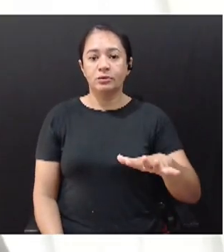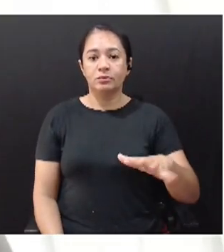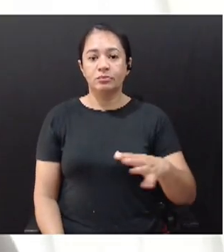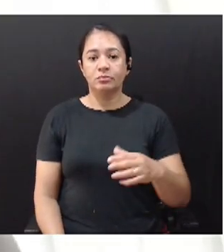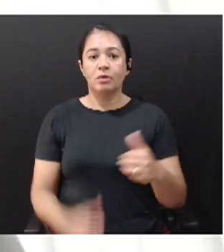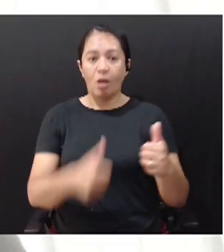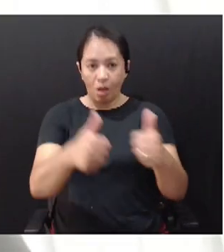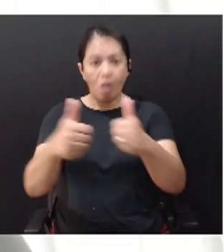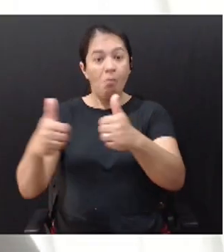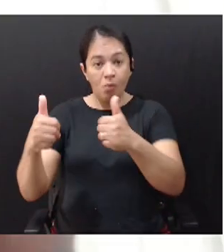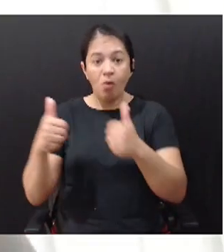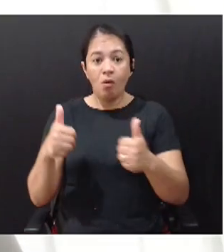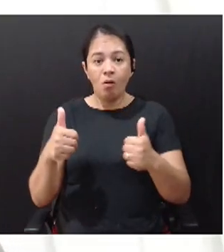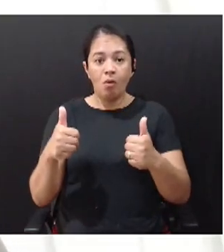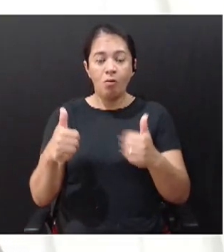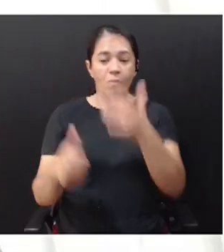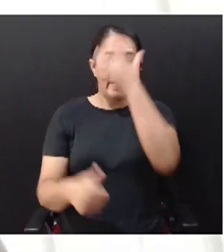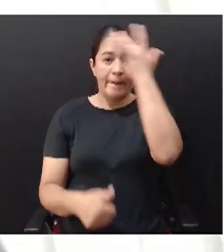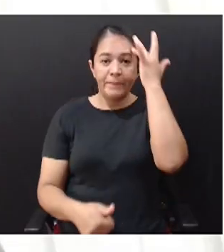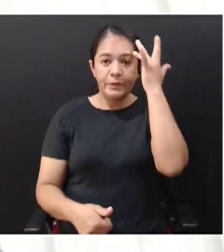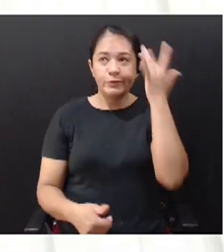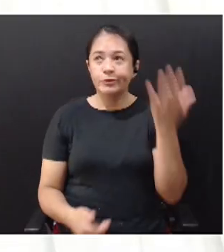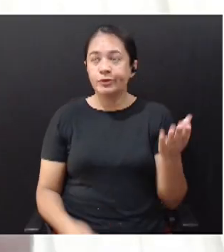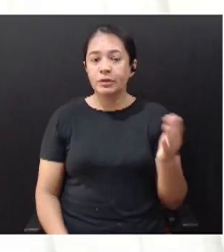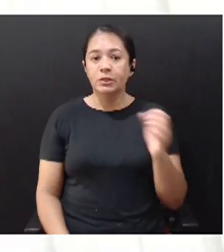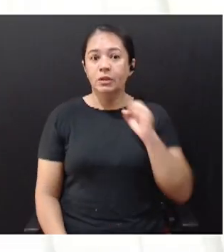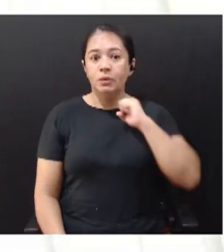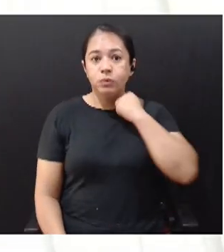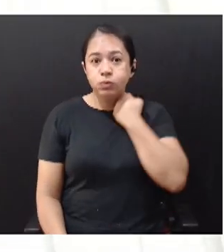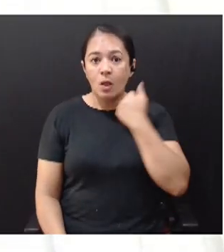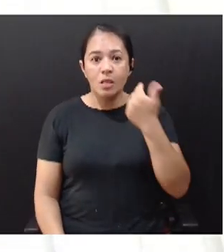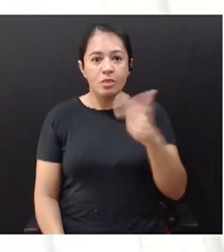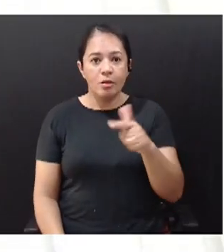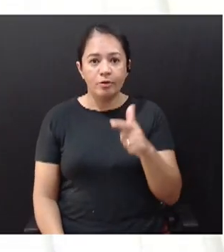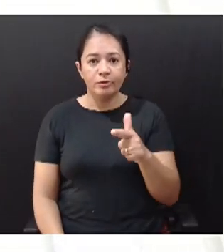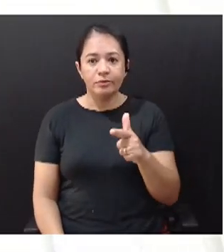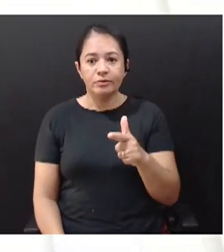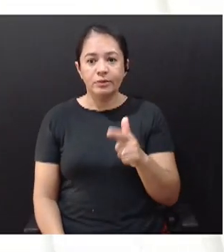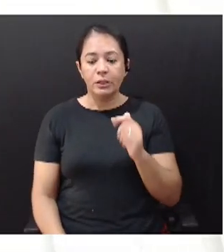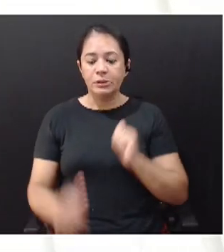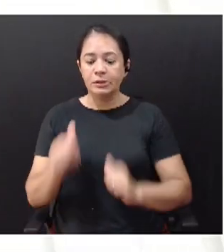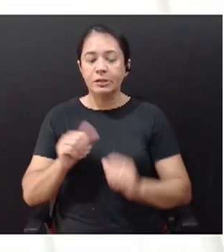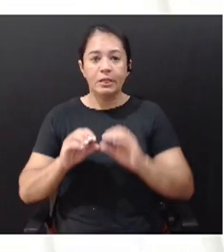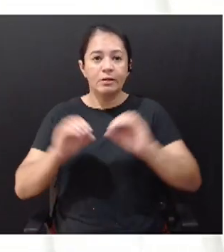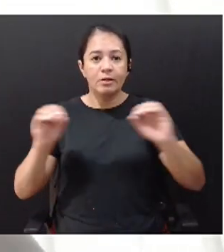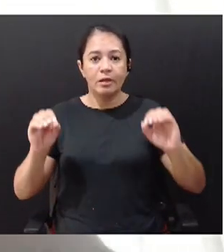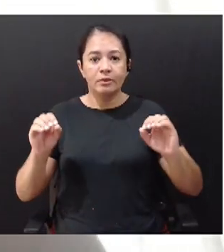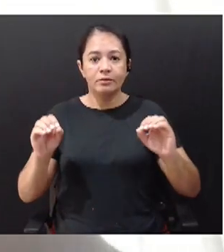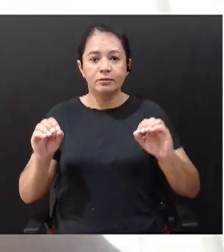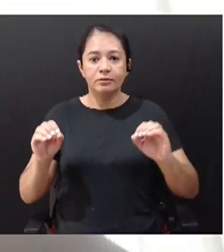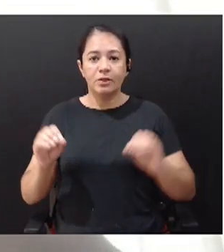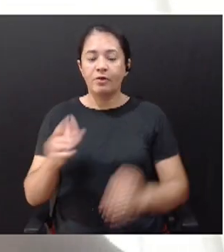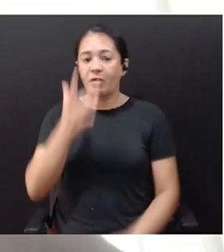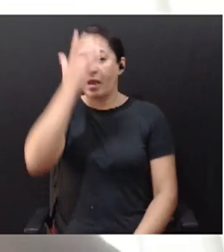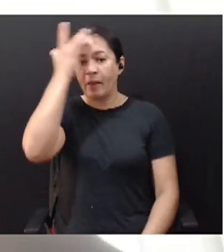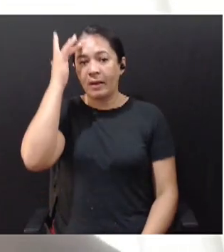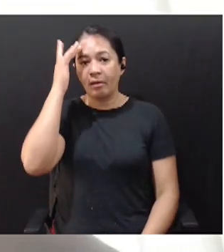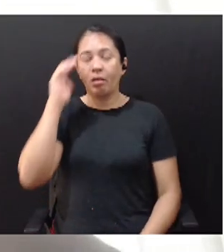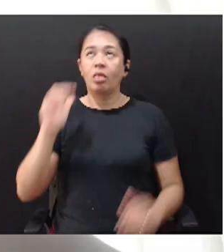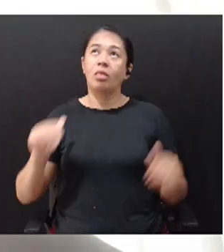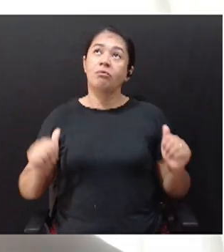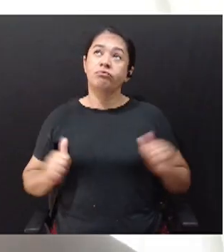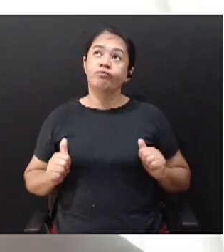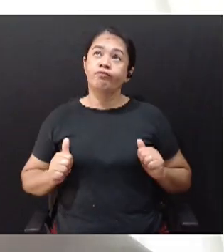Uma pessoa que não tem estresse, que não tem um pouquinho de ansiedade, fica uma pessoa muito apática, muito